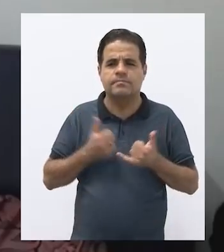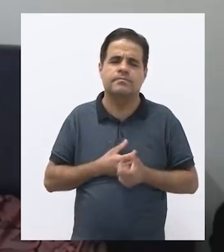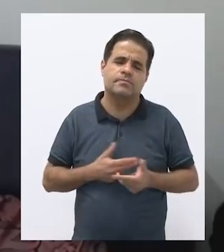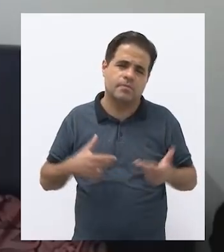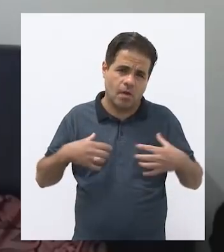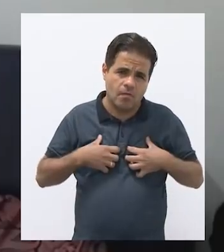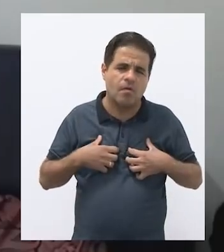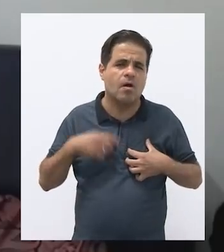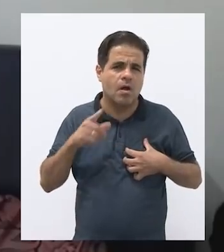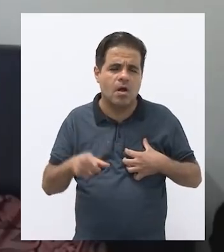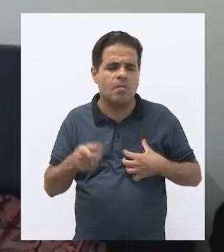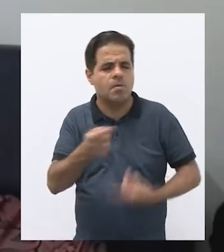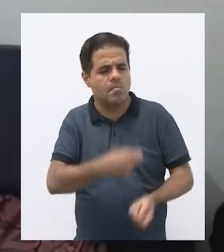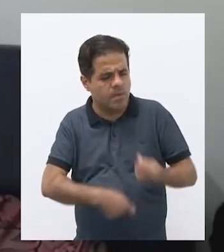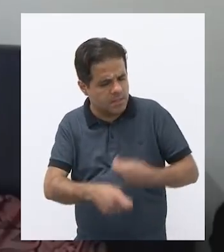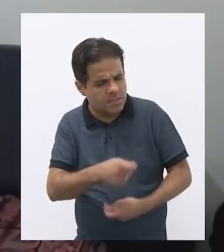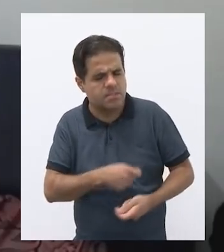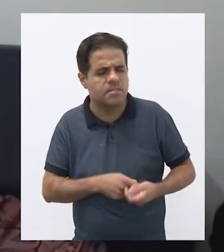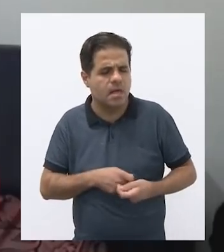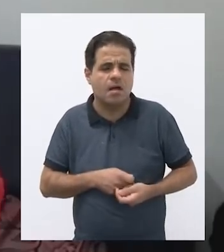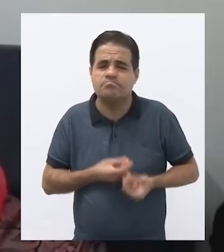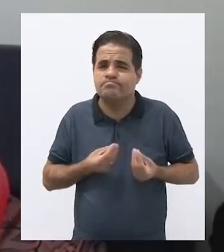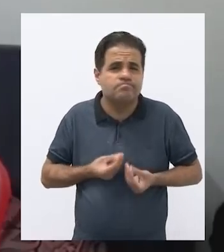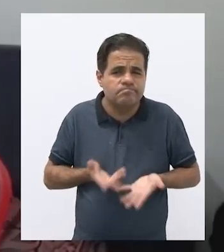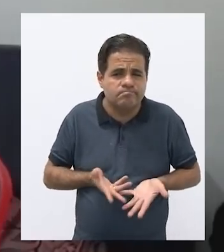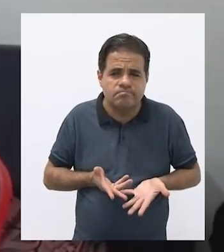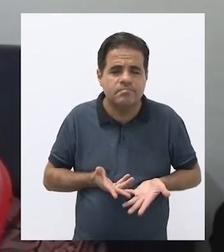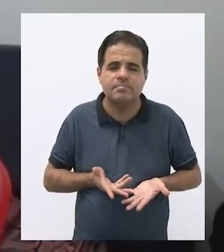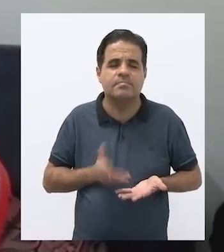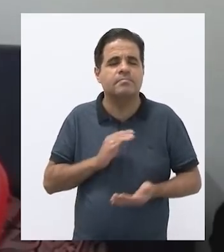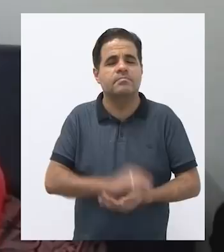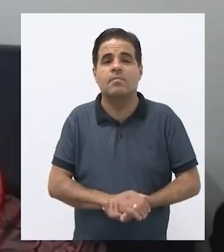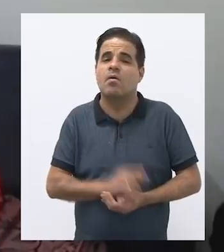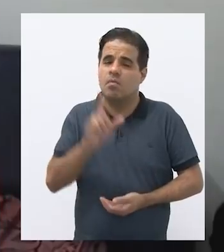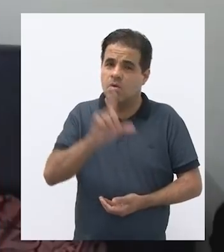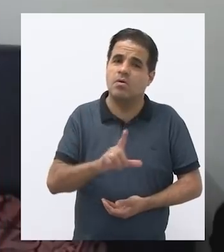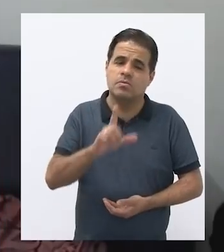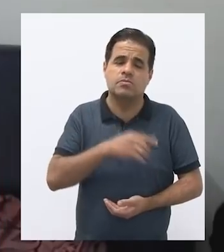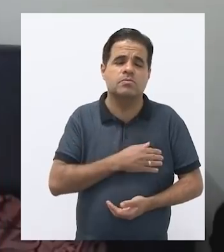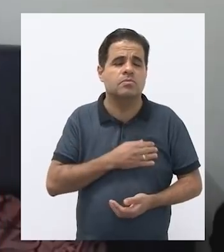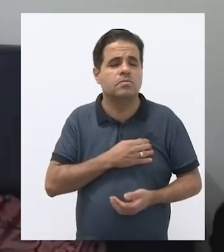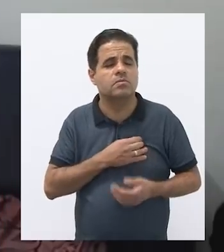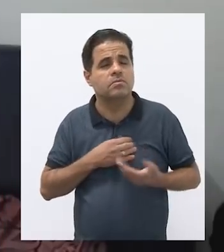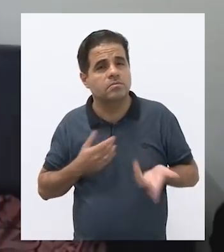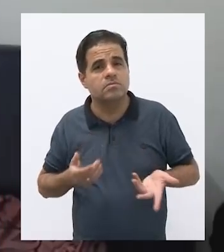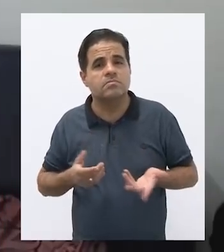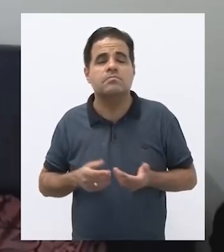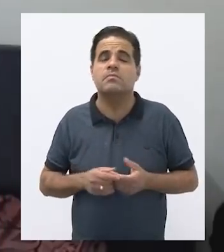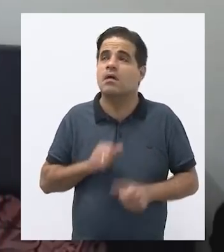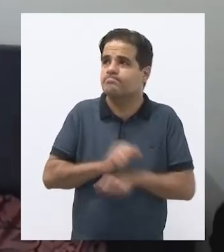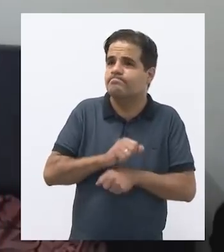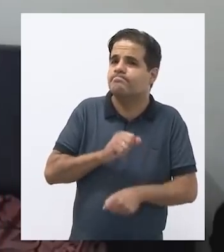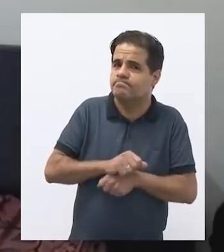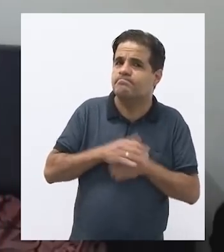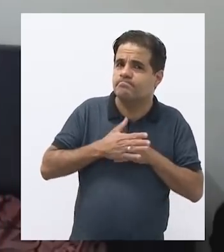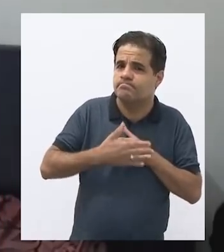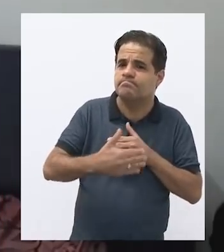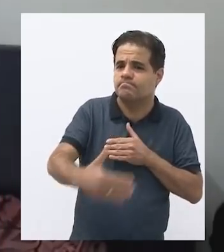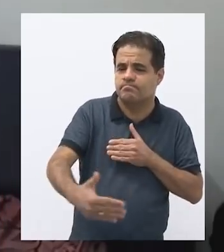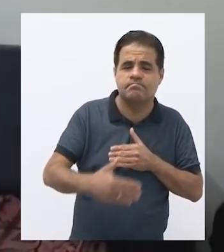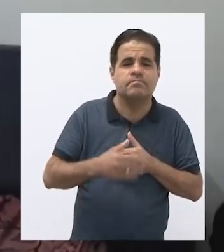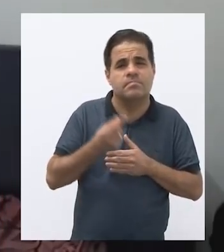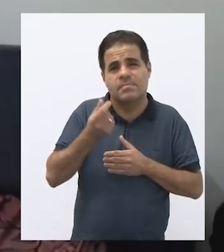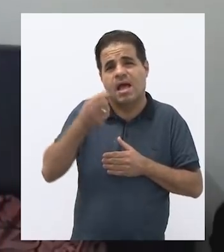forma comercial em cima disso. Claro que a expectativa é que ficasse muito